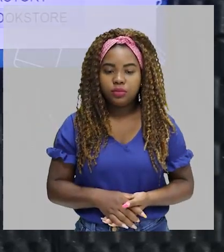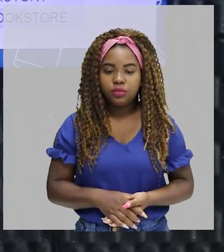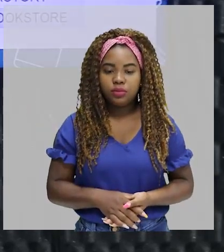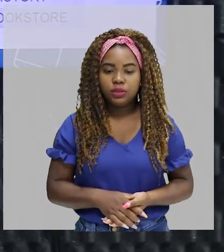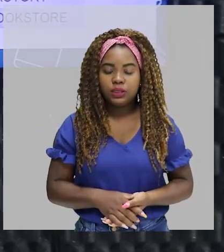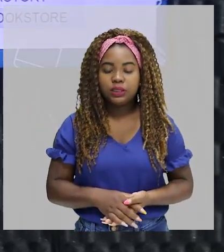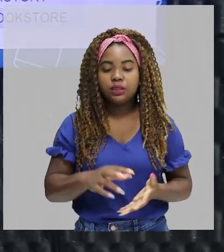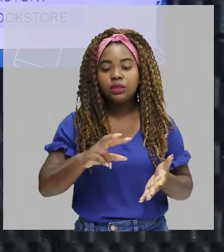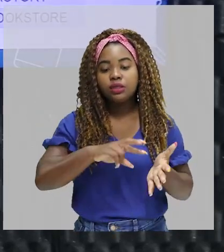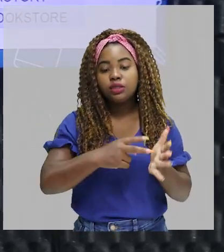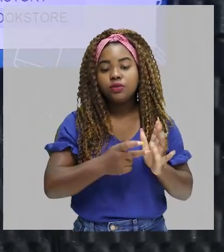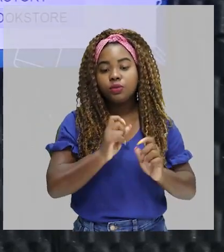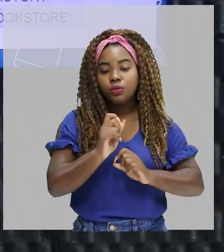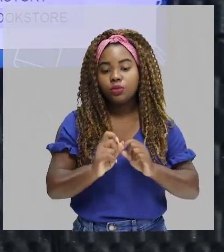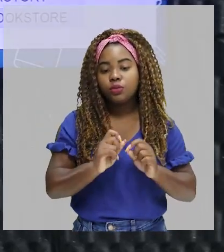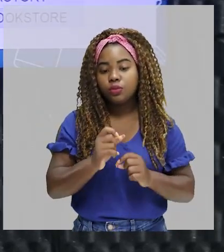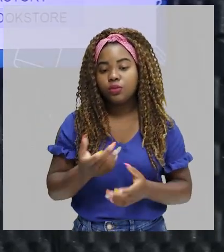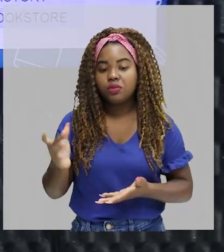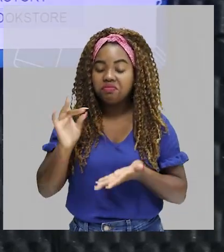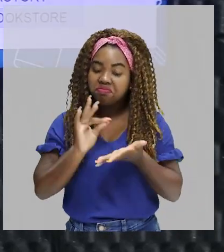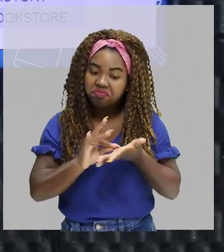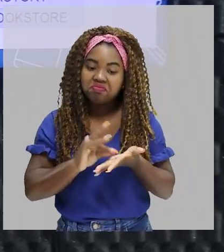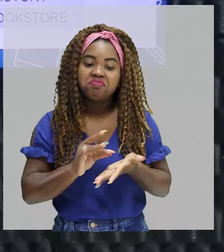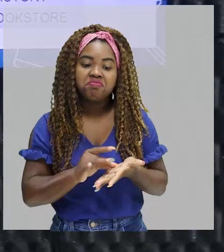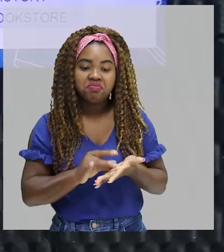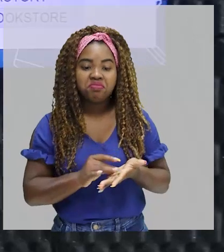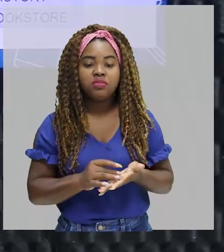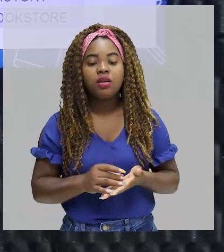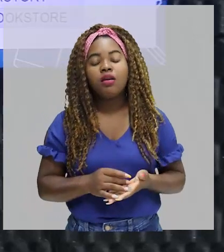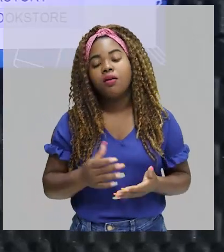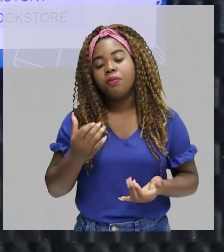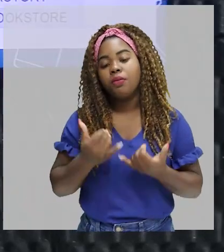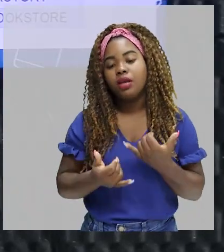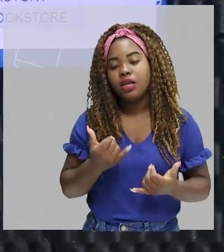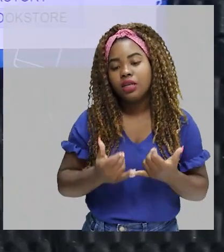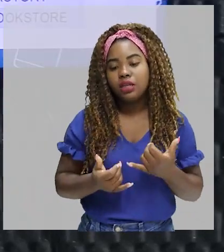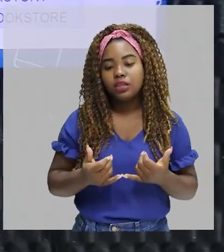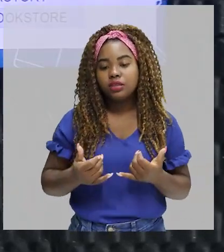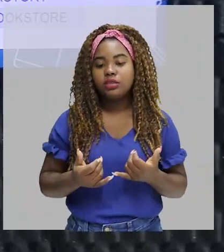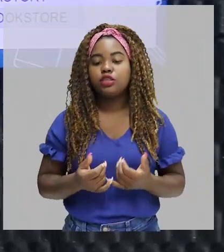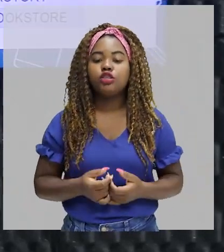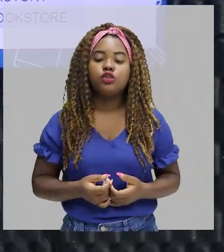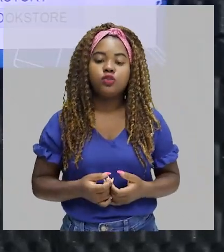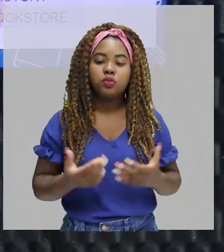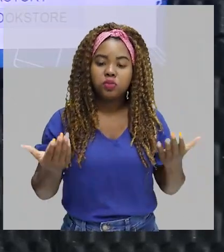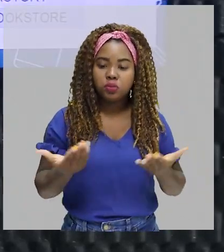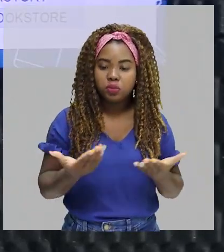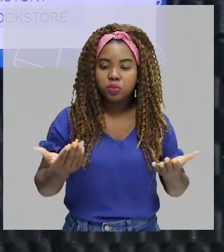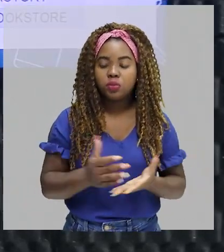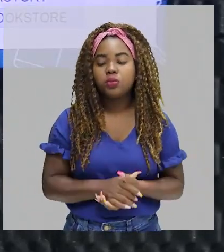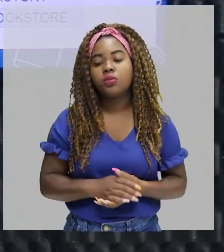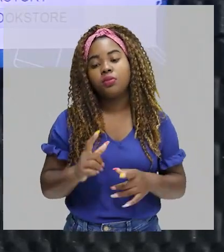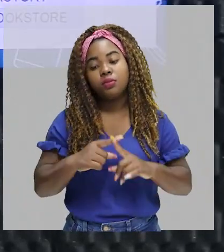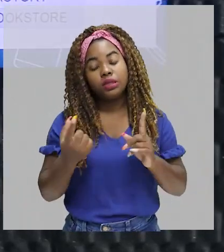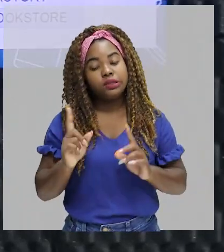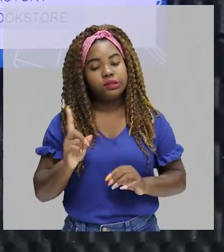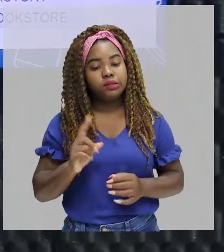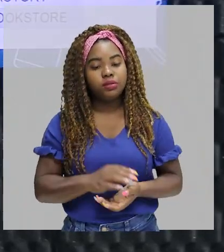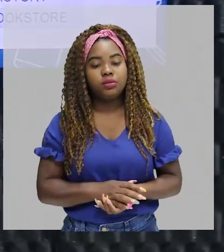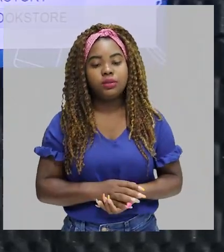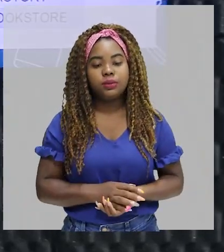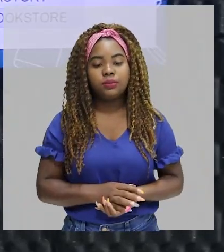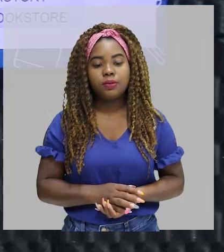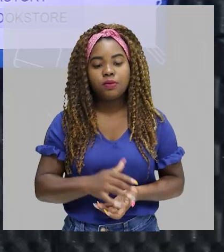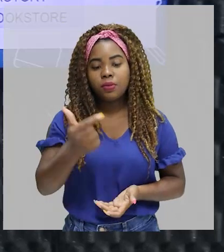verdade. Parece com atualmente. Atualmente em inglês, nowadays.